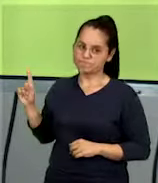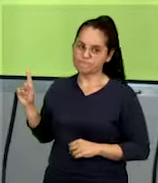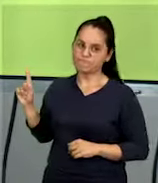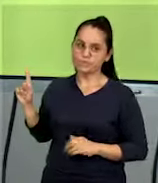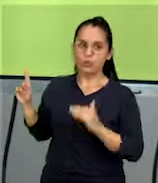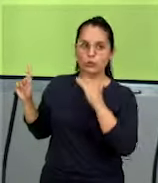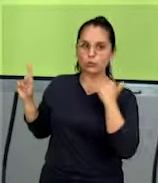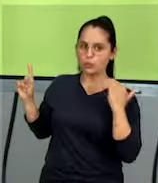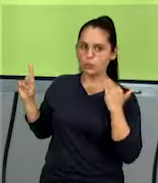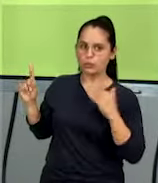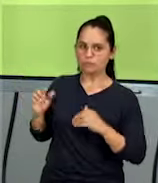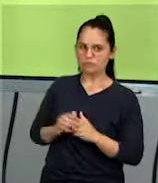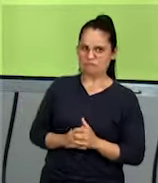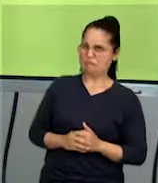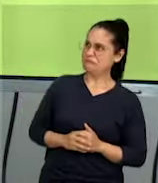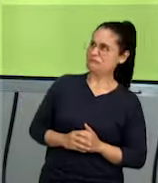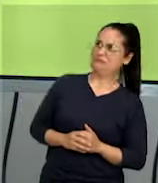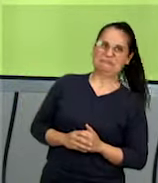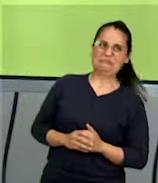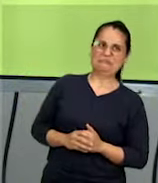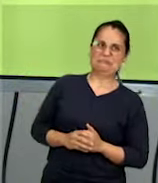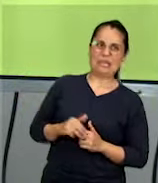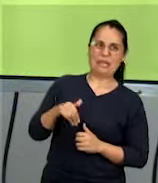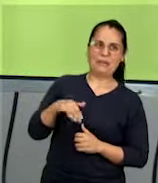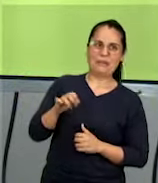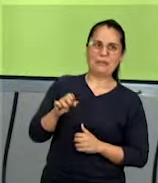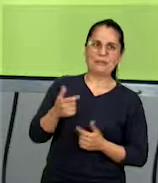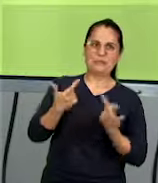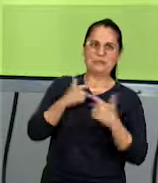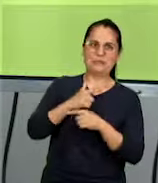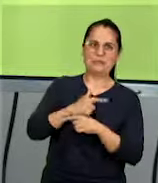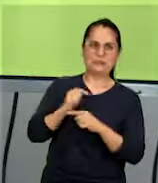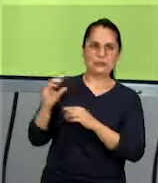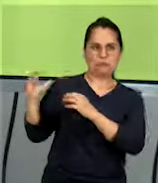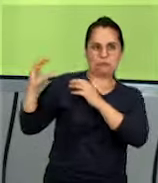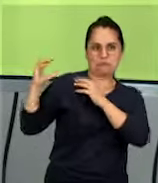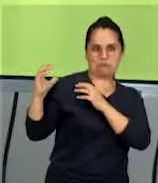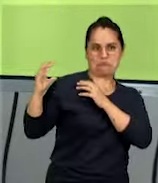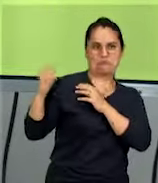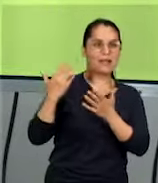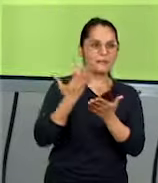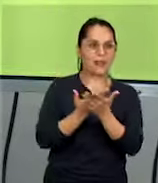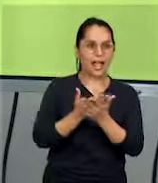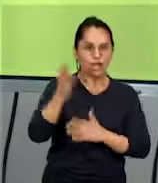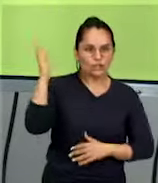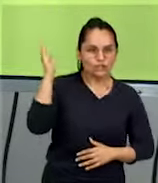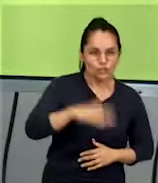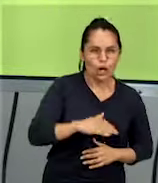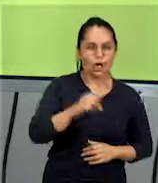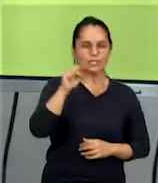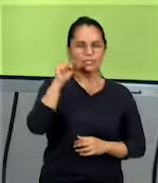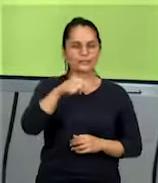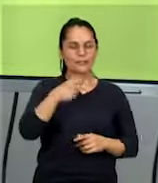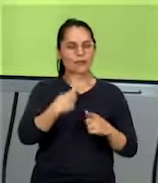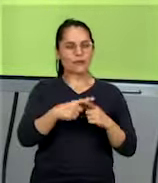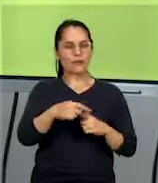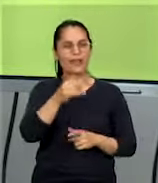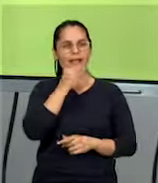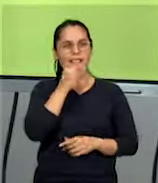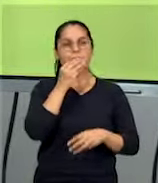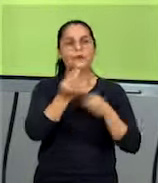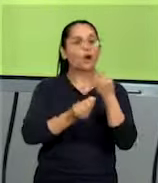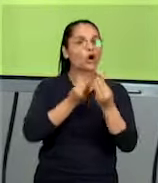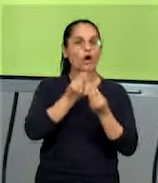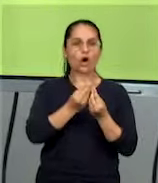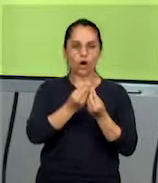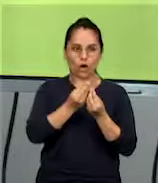fúnebres? Professora, você trouxe o meme do caixão para a aula? Trouxe! Por quê? Porque é um exemplo de como que